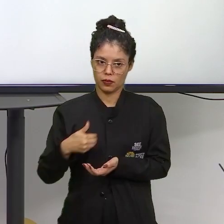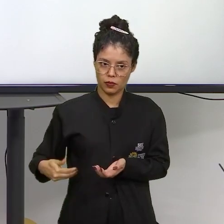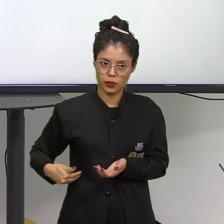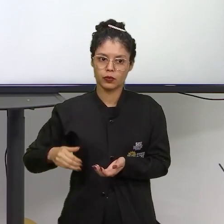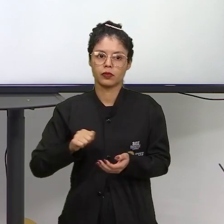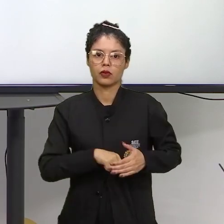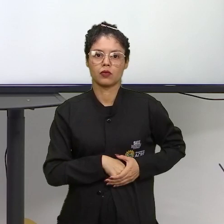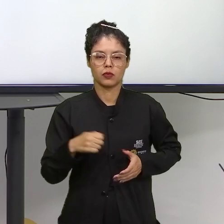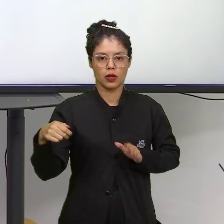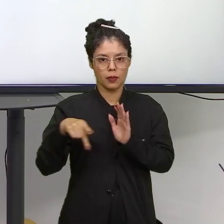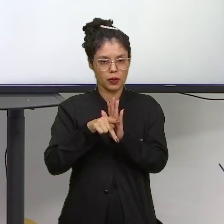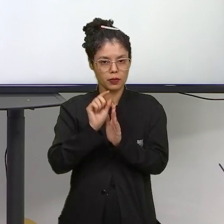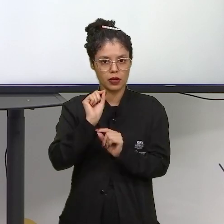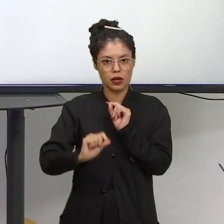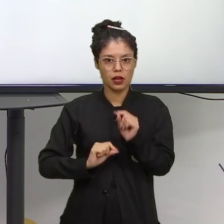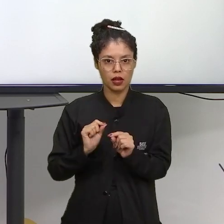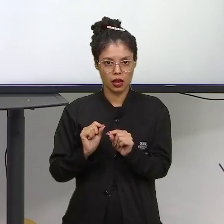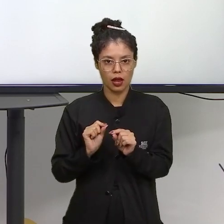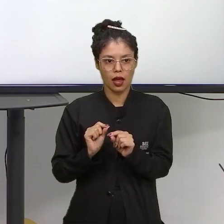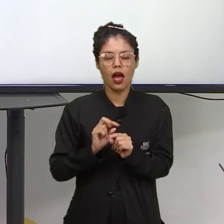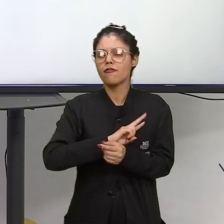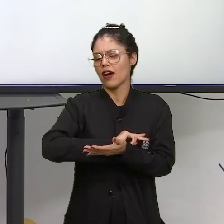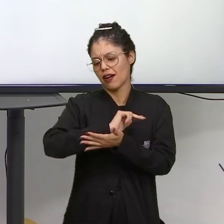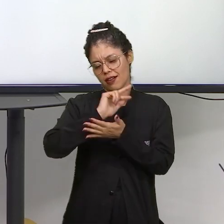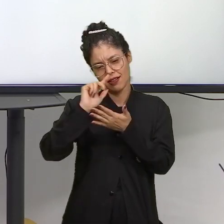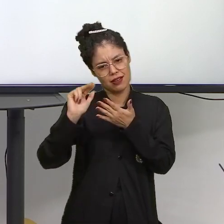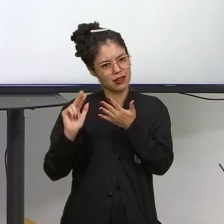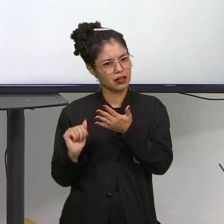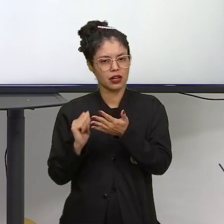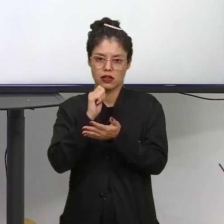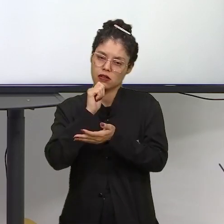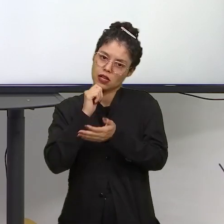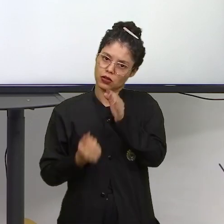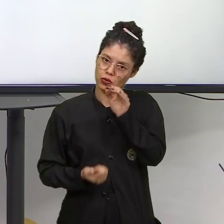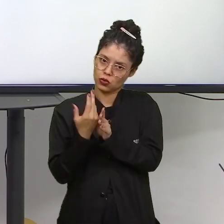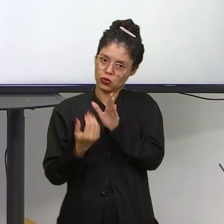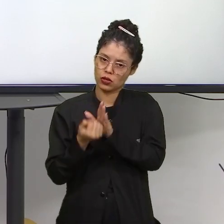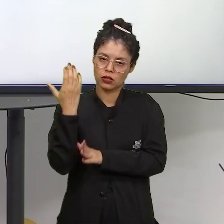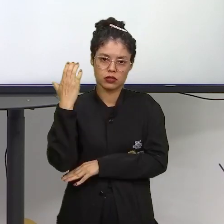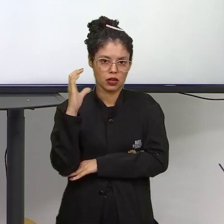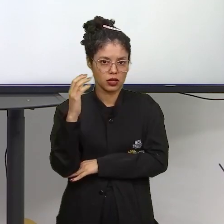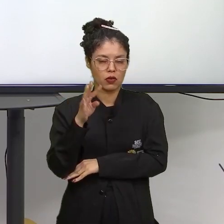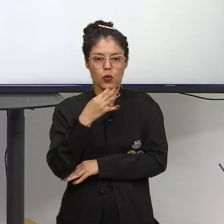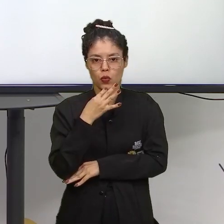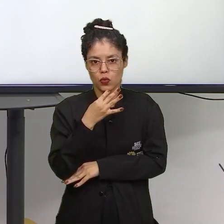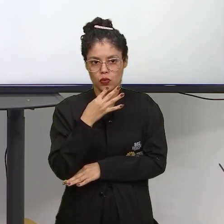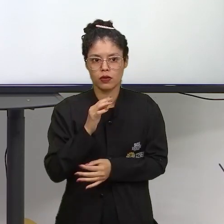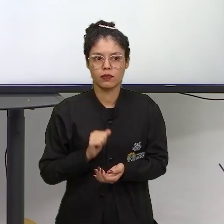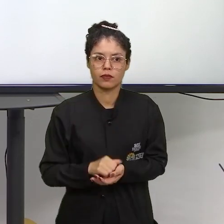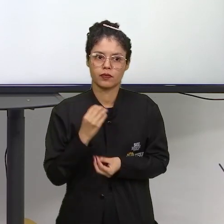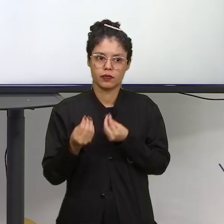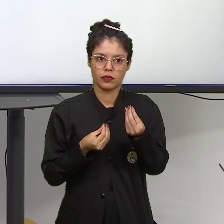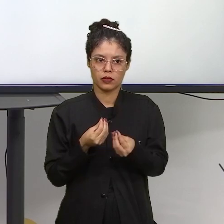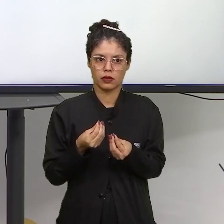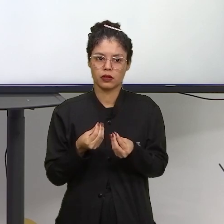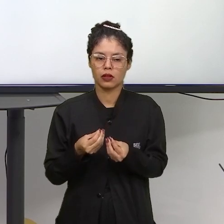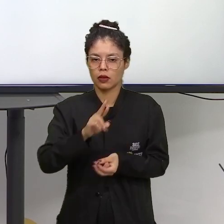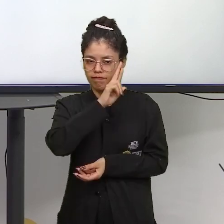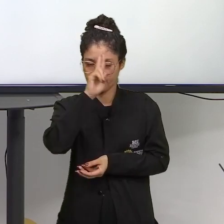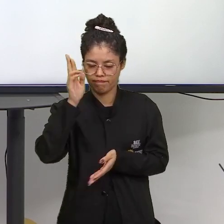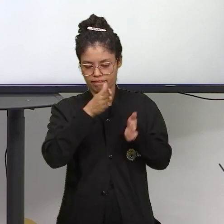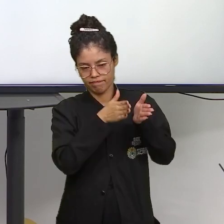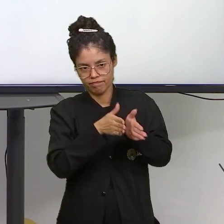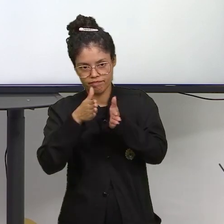da República. E nesse momento, então, várias dessas invenções científicas coincidem com essa transição histórica